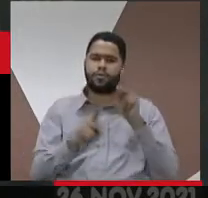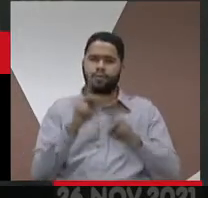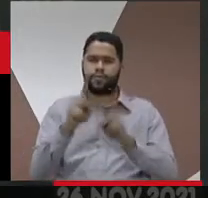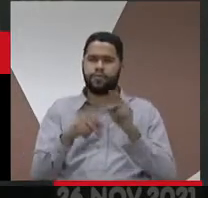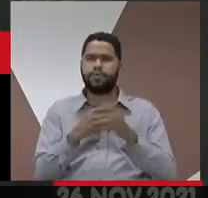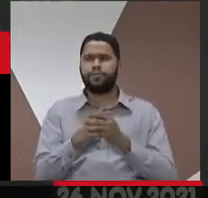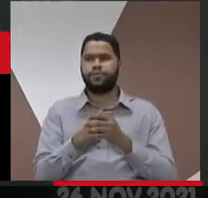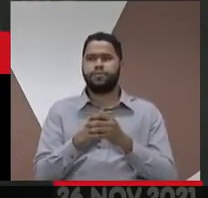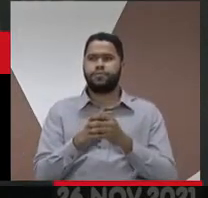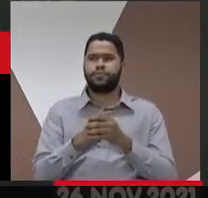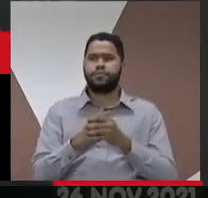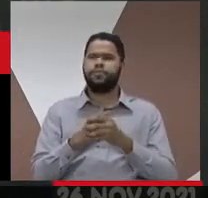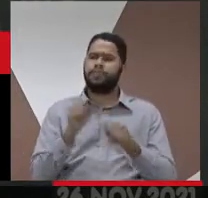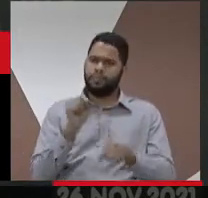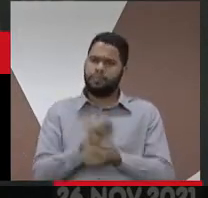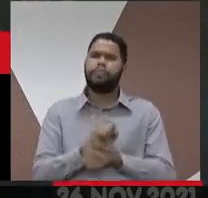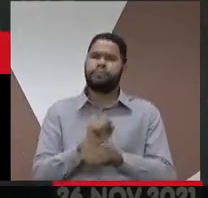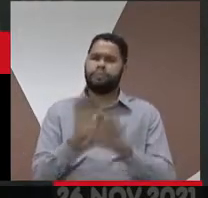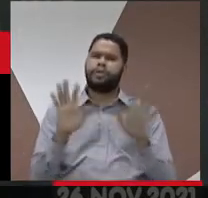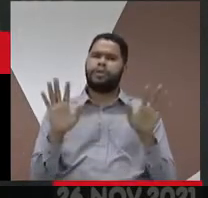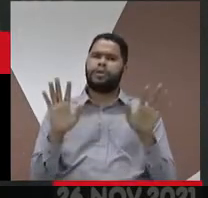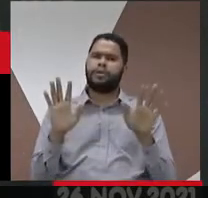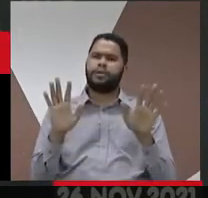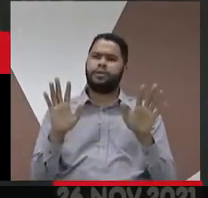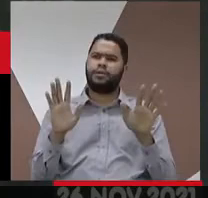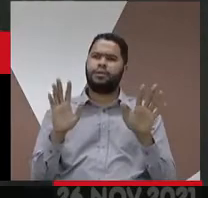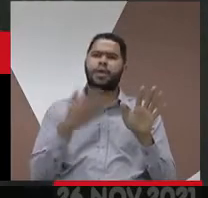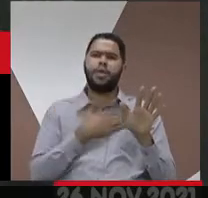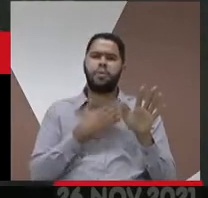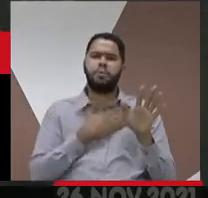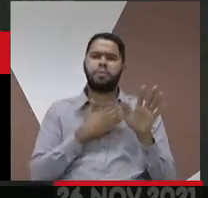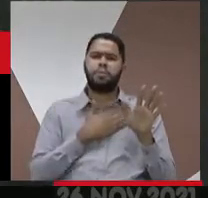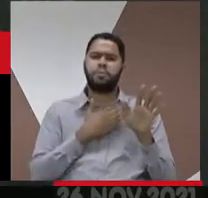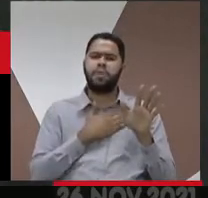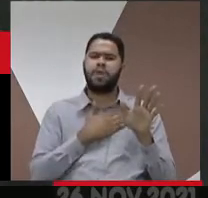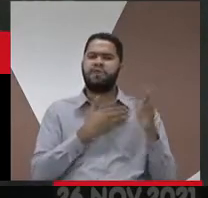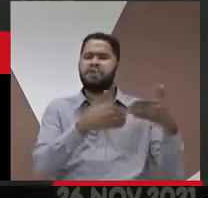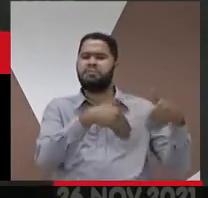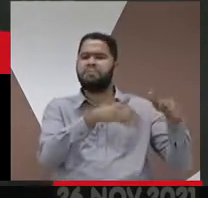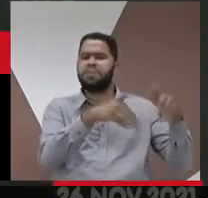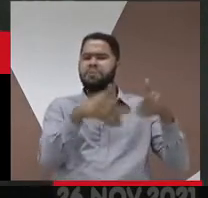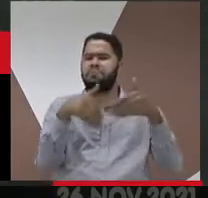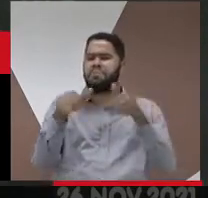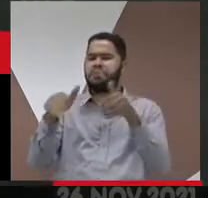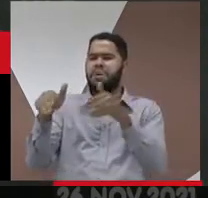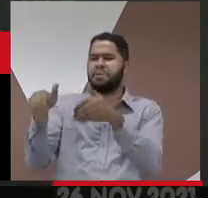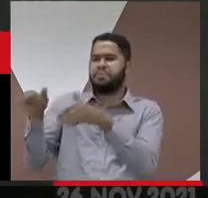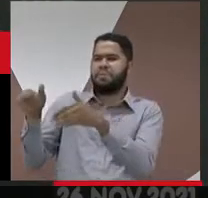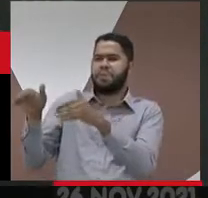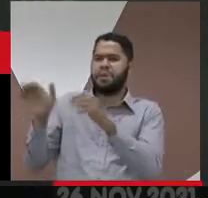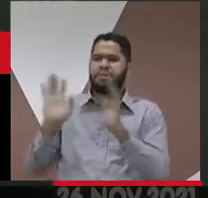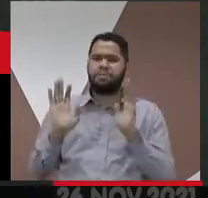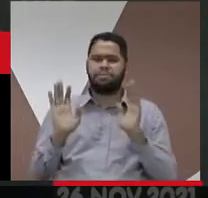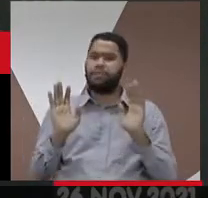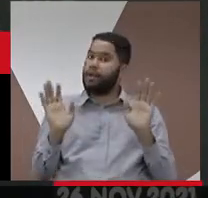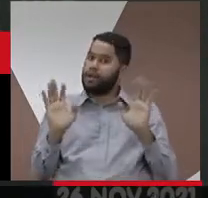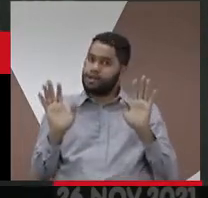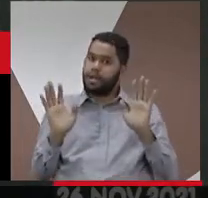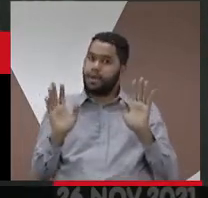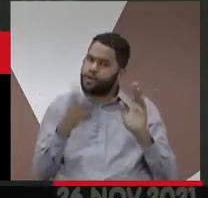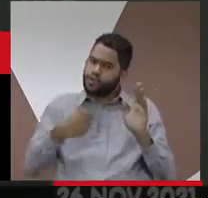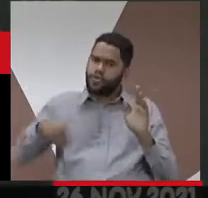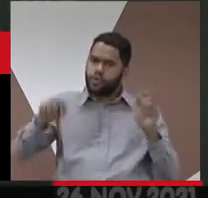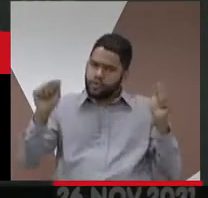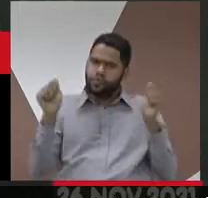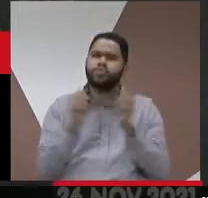Então, vamos parar com essa história de defender só o meu quintal e empurrar a desgraça da devastação para o quintal do vizinho. porque aí